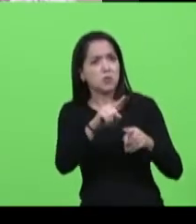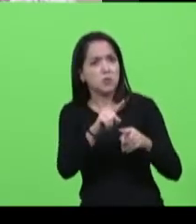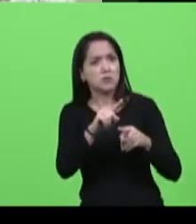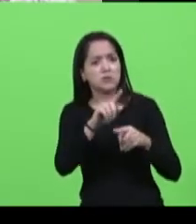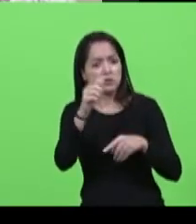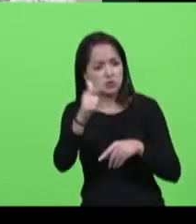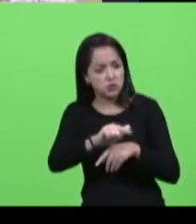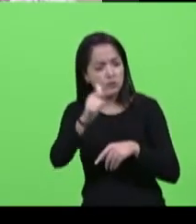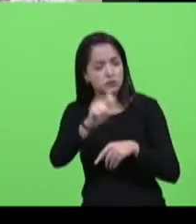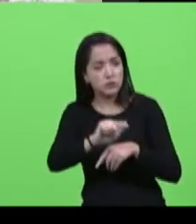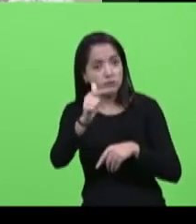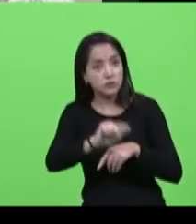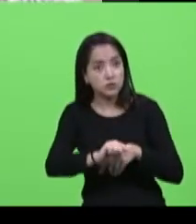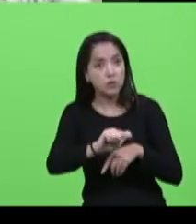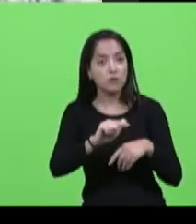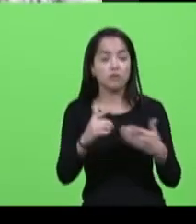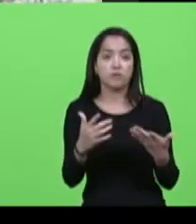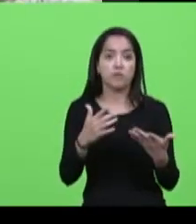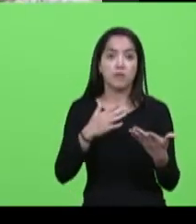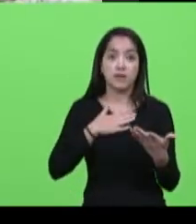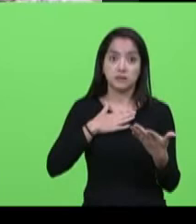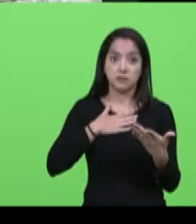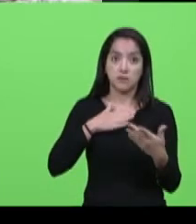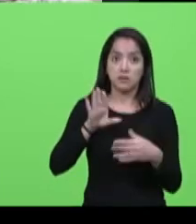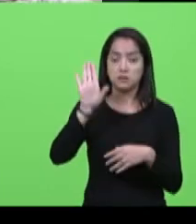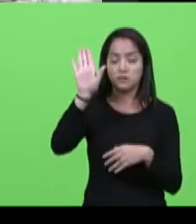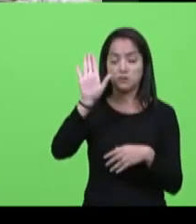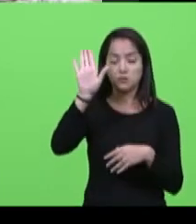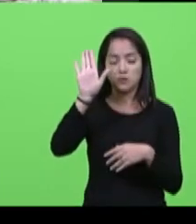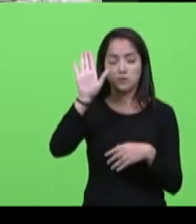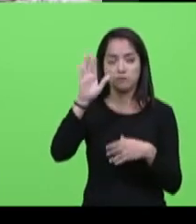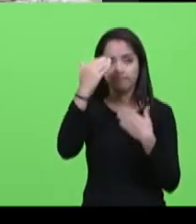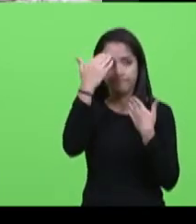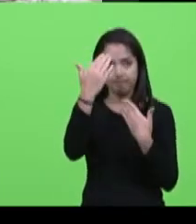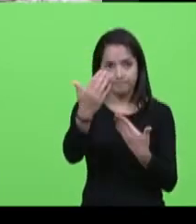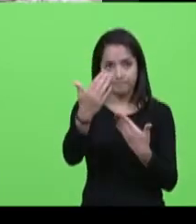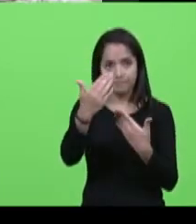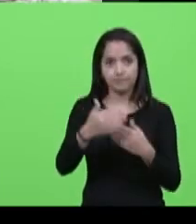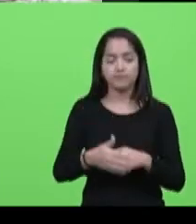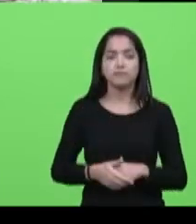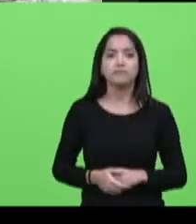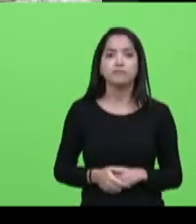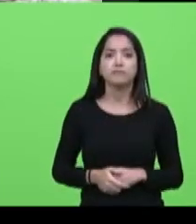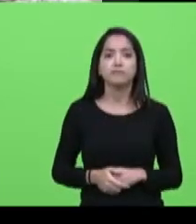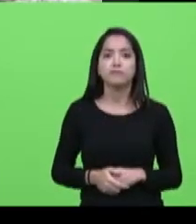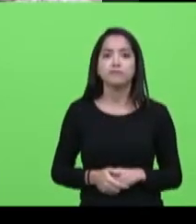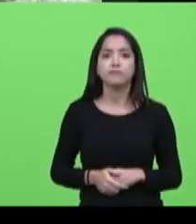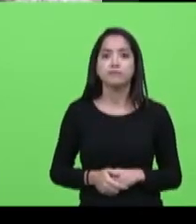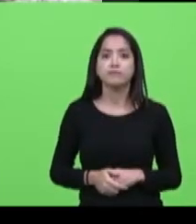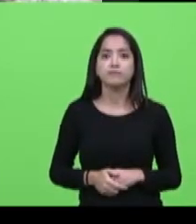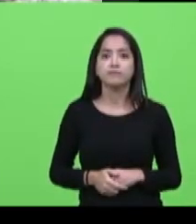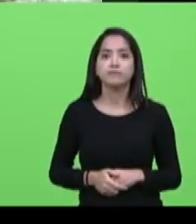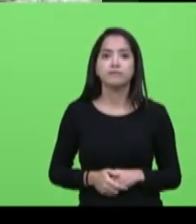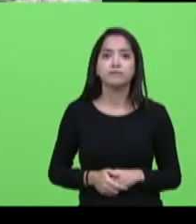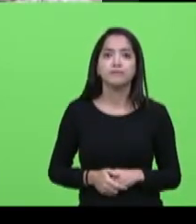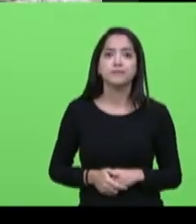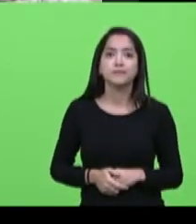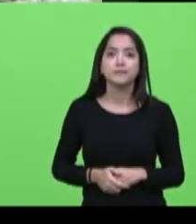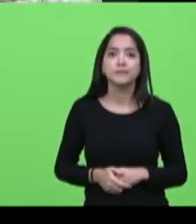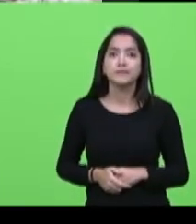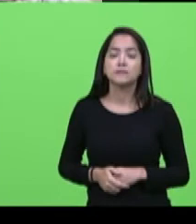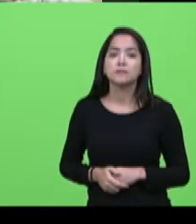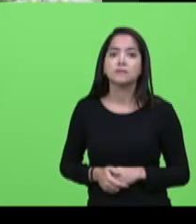um novo ataque. Essa é a minha questão de ordem, senhor presidente. Muito obrigada por me conceder a palavra. Questão de ordem, senhor presidente.